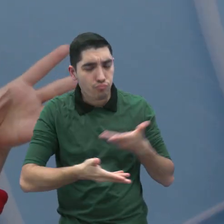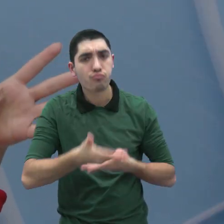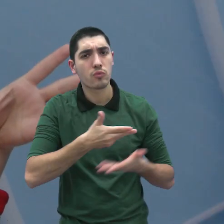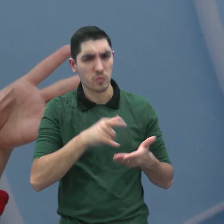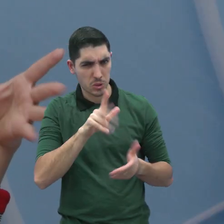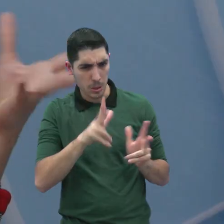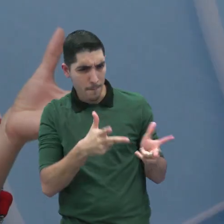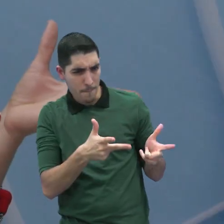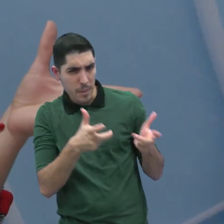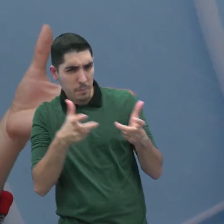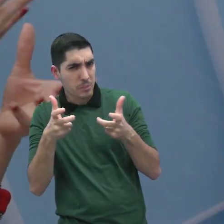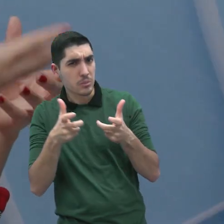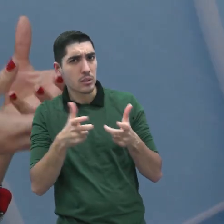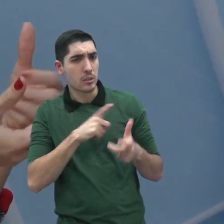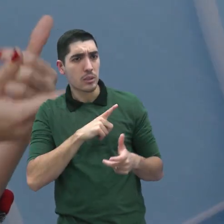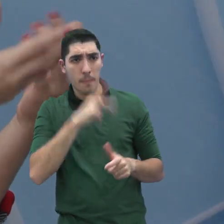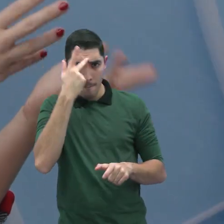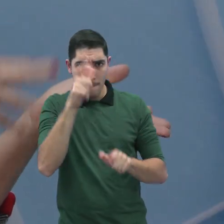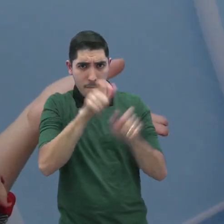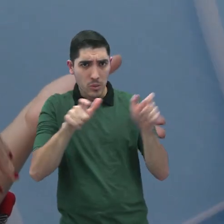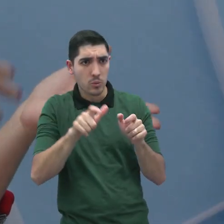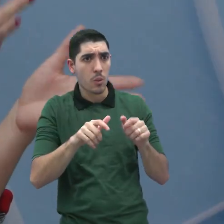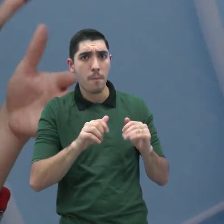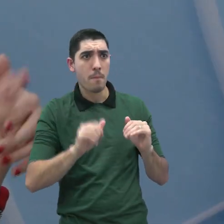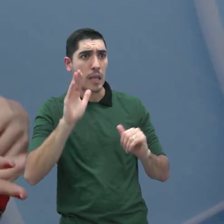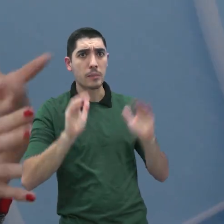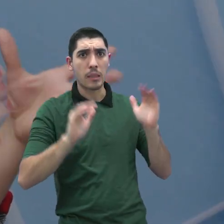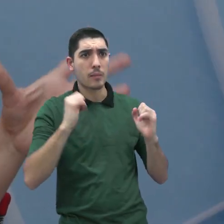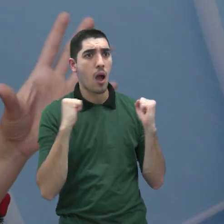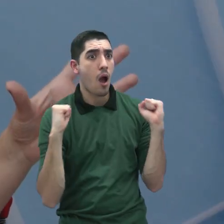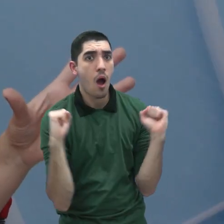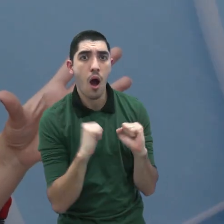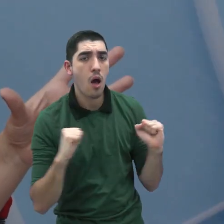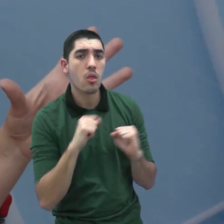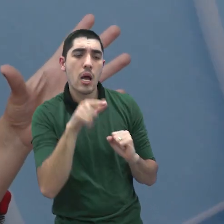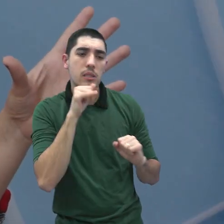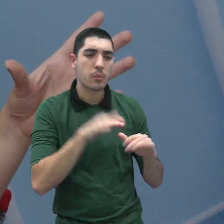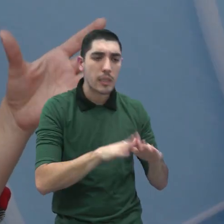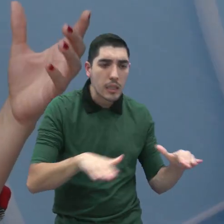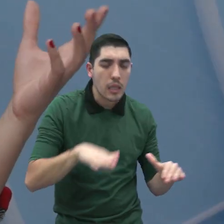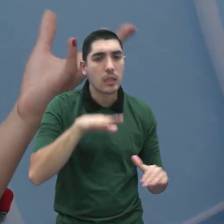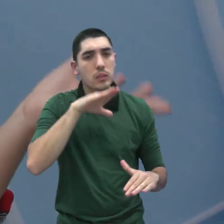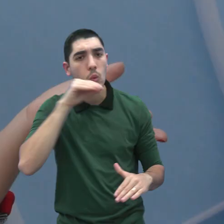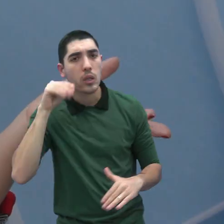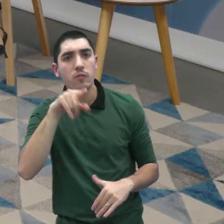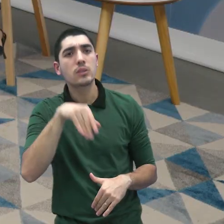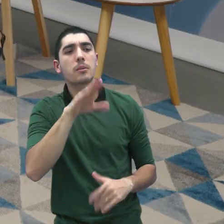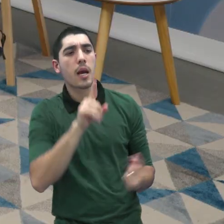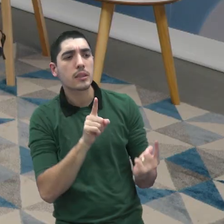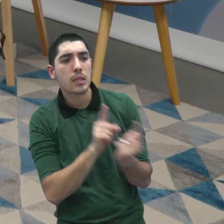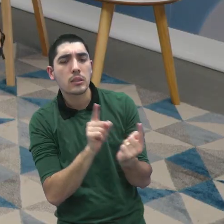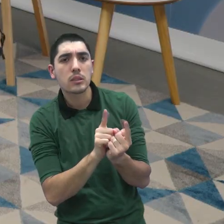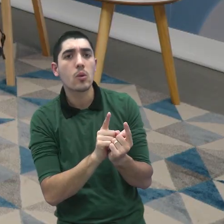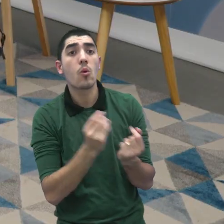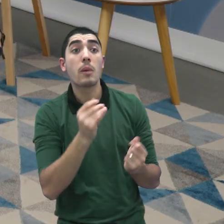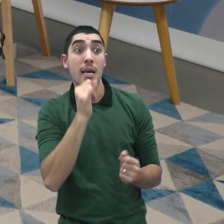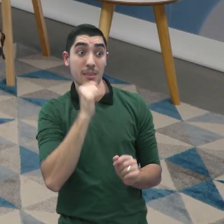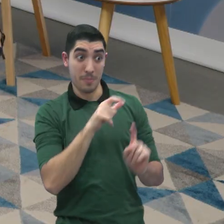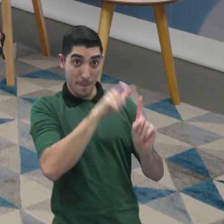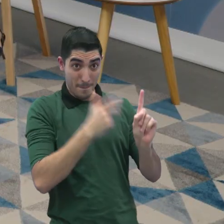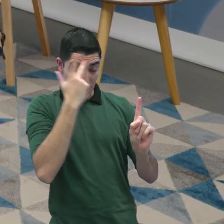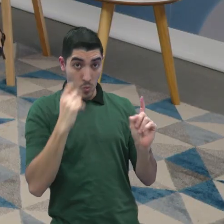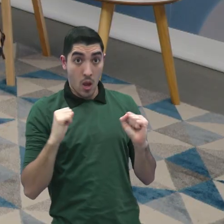esse aumento do fanatismo? Você atende mais crianças, adolescentes, jovens adultos ali? Lidar com uma pessoa que é fanática